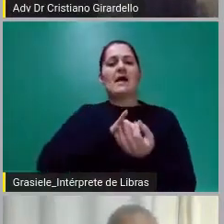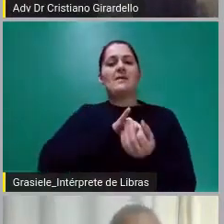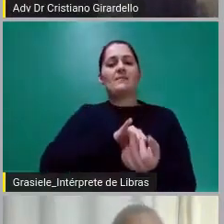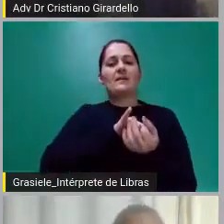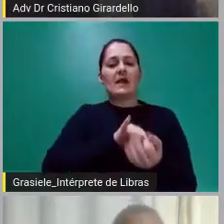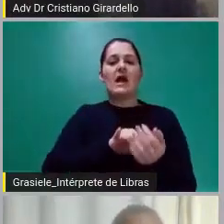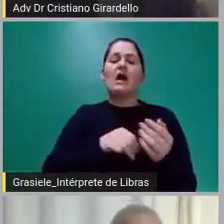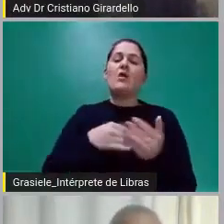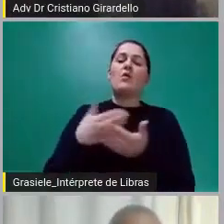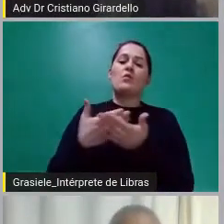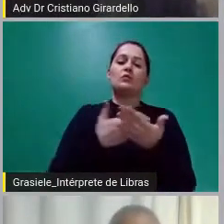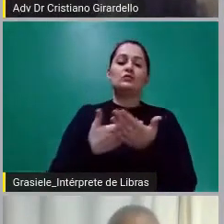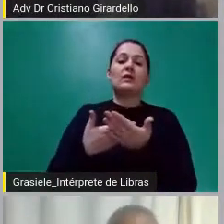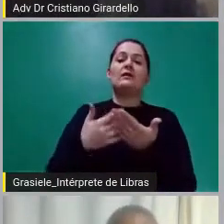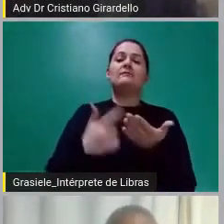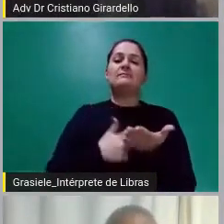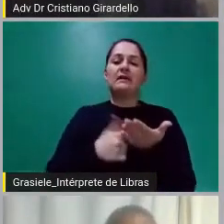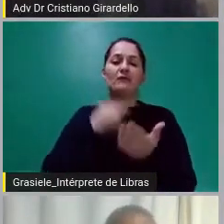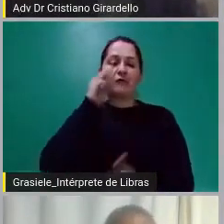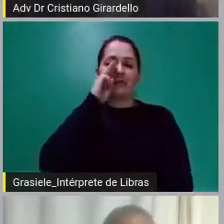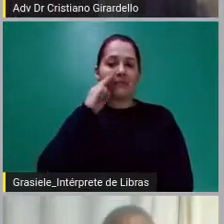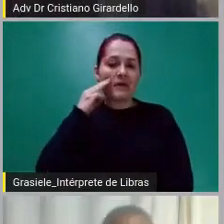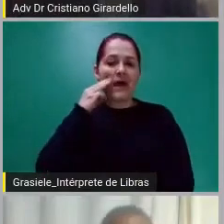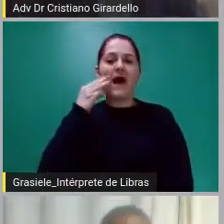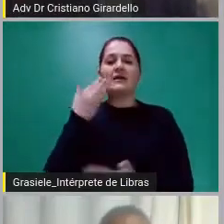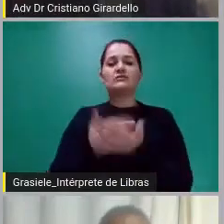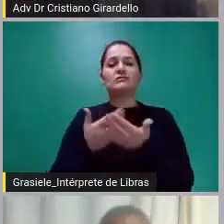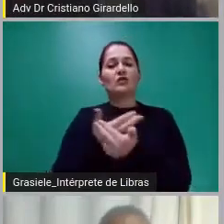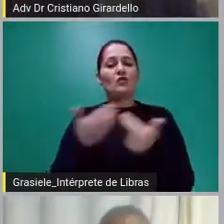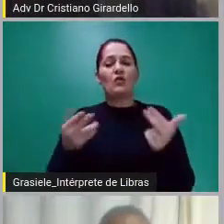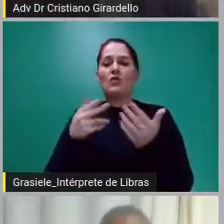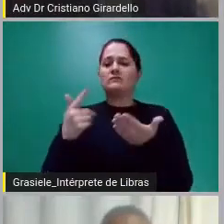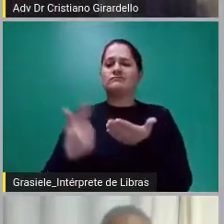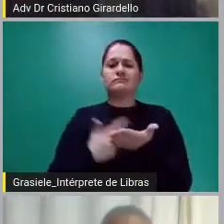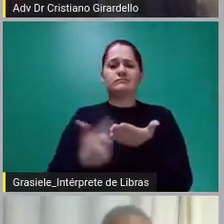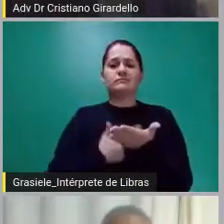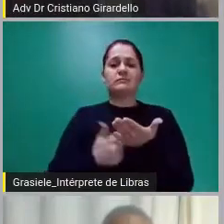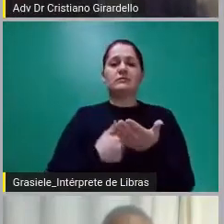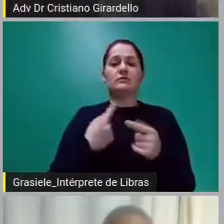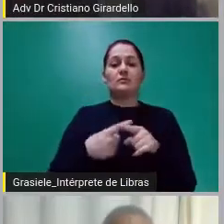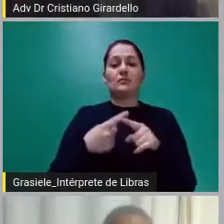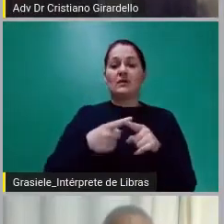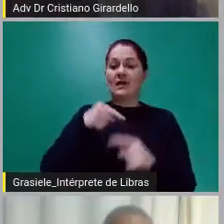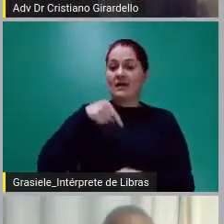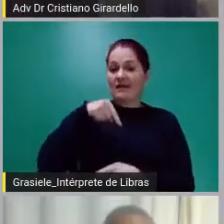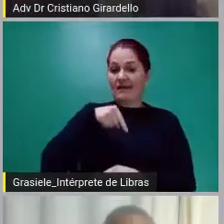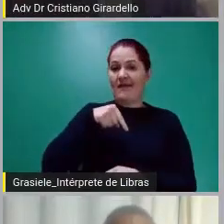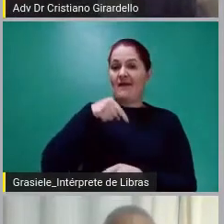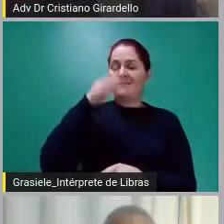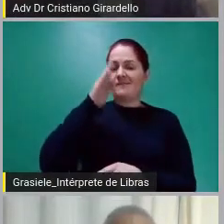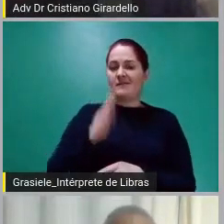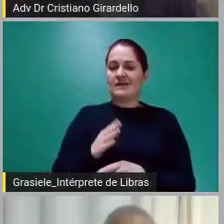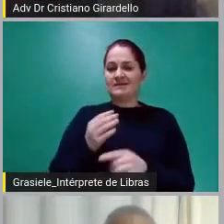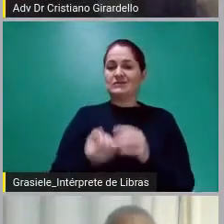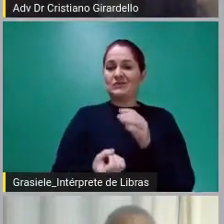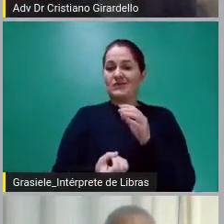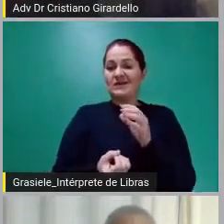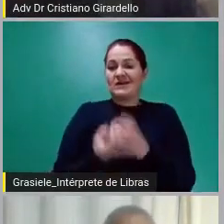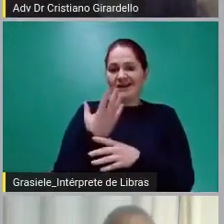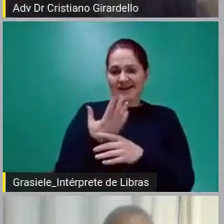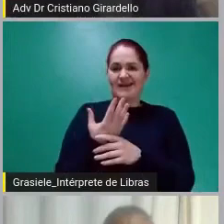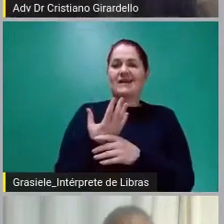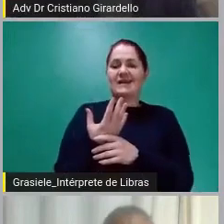Grande estava sendo criada, nós tínhamos do outro lado os Chicago Boys. Ou seja, nós tínhamos na América Latina